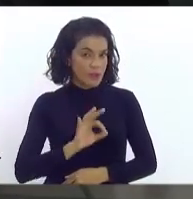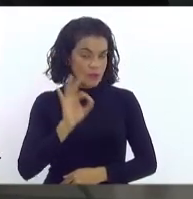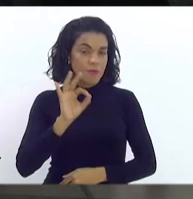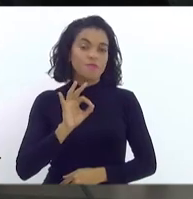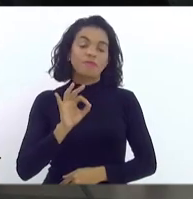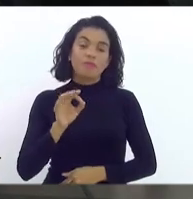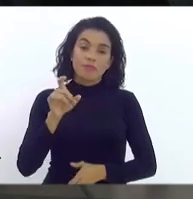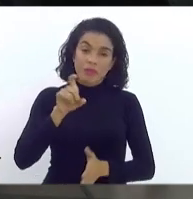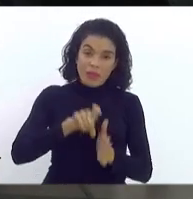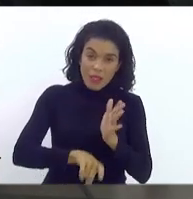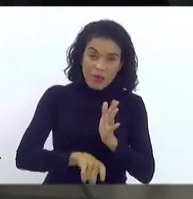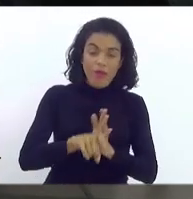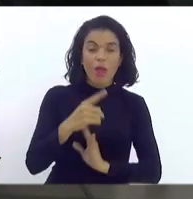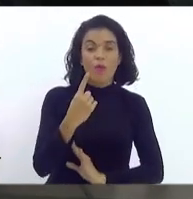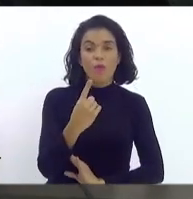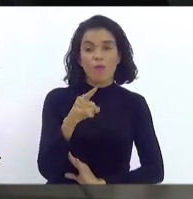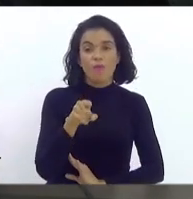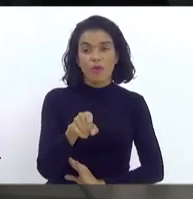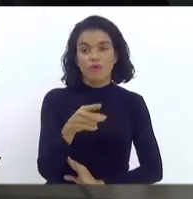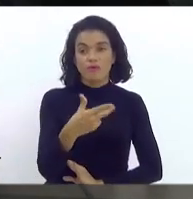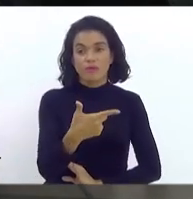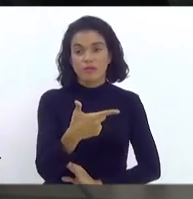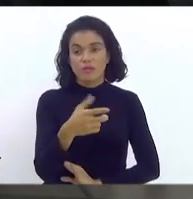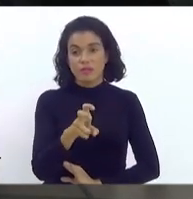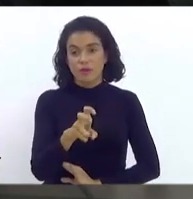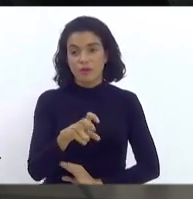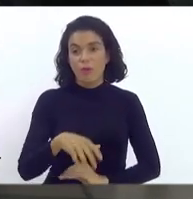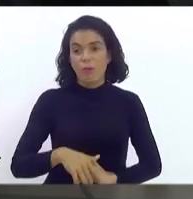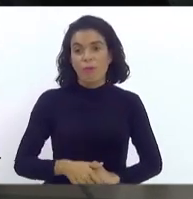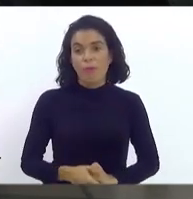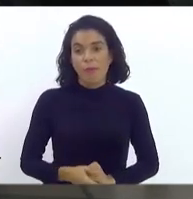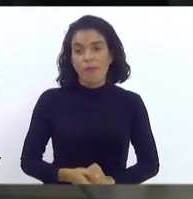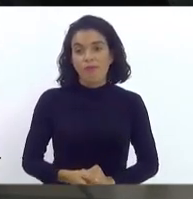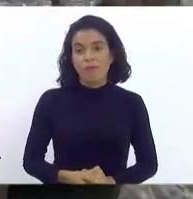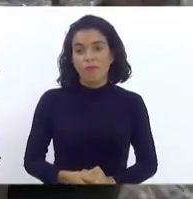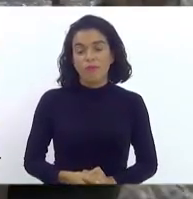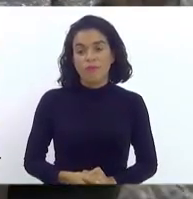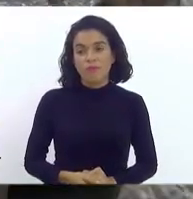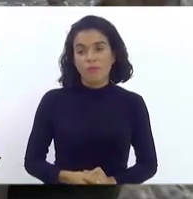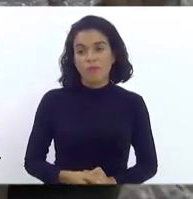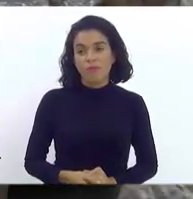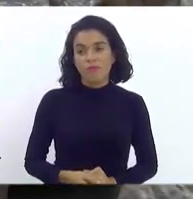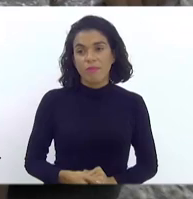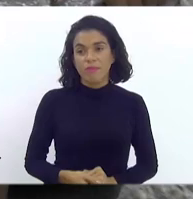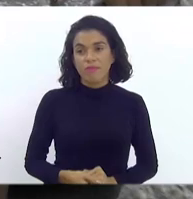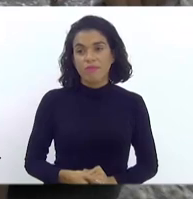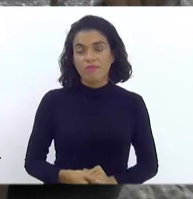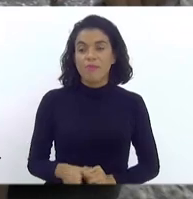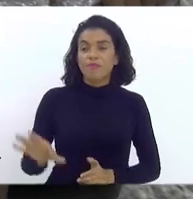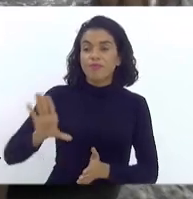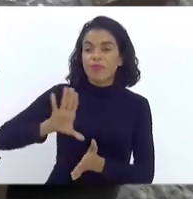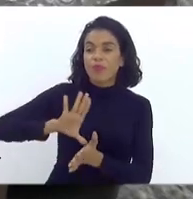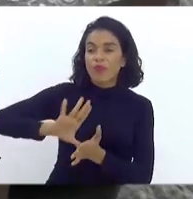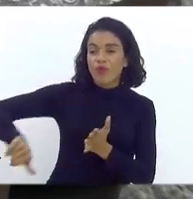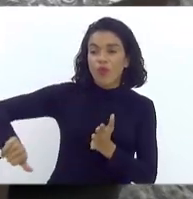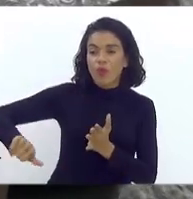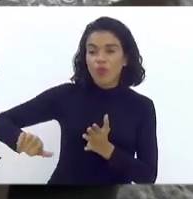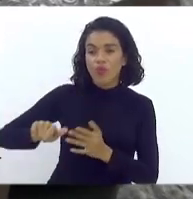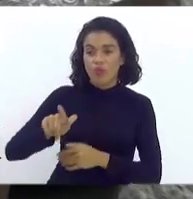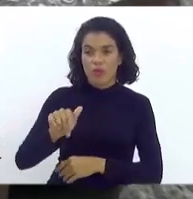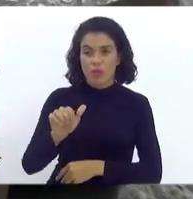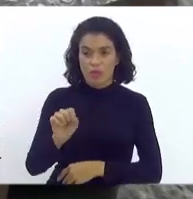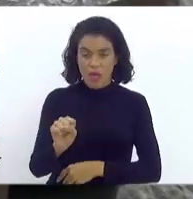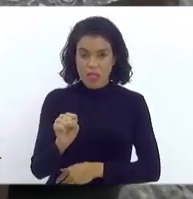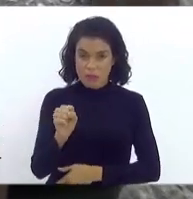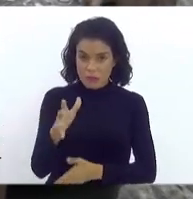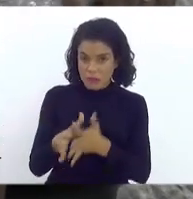tarifa é 1,25%, né? Tá. Então, Esses furtos acabam diminuindo a pressão da rede, do